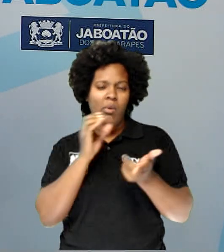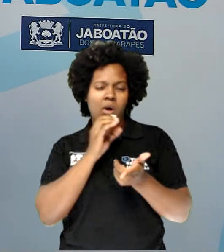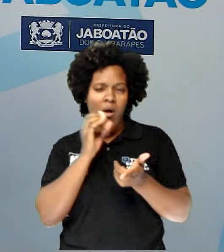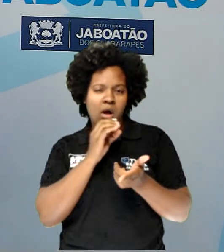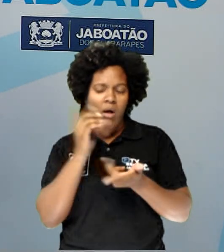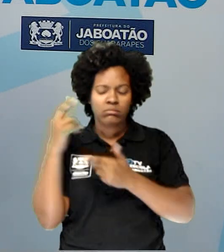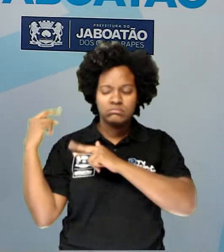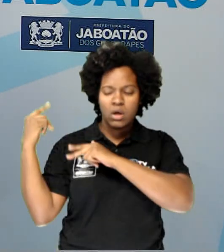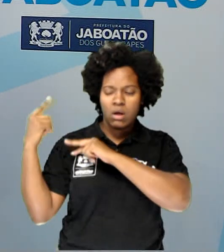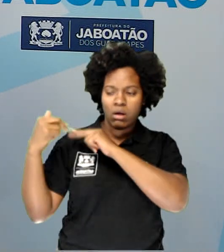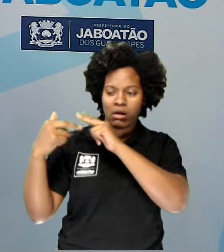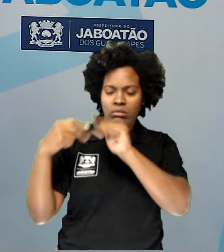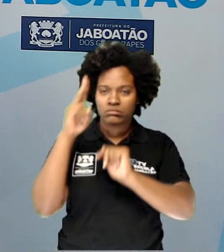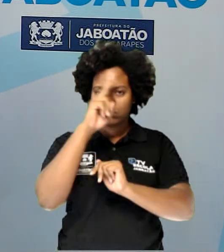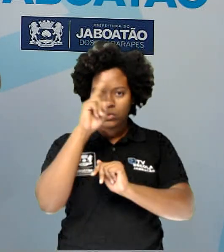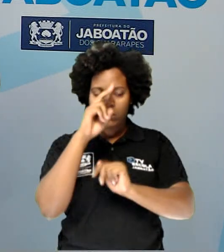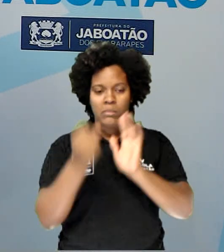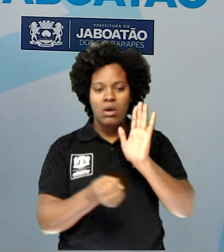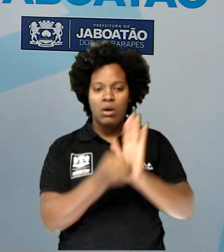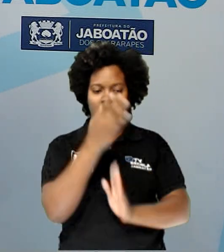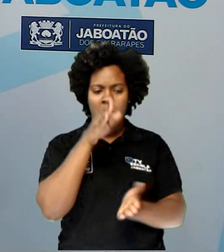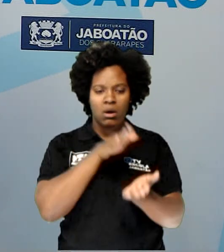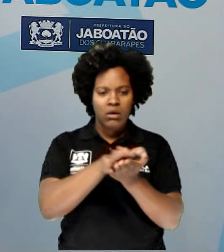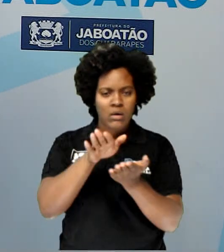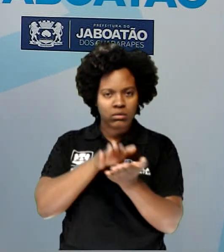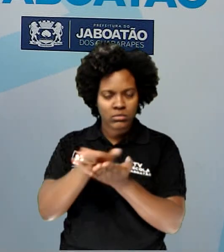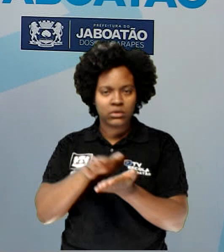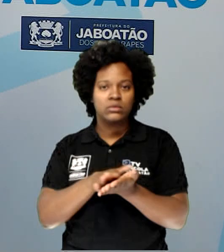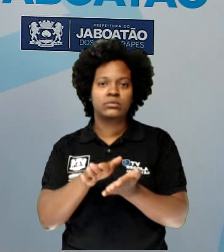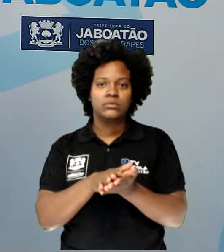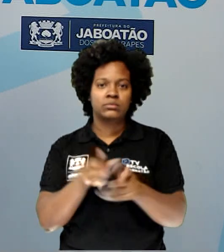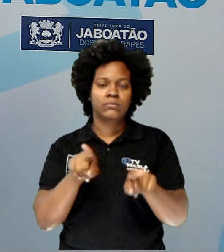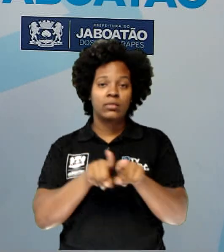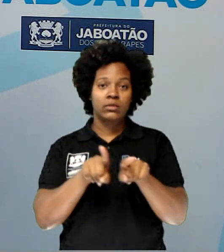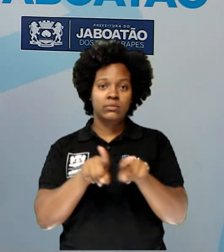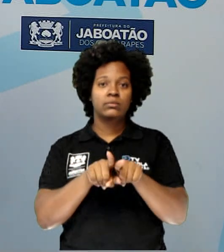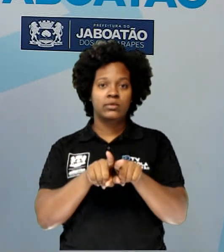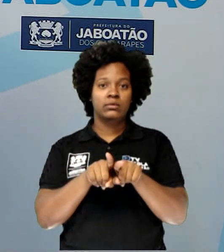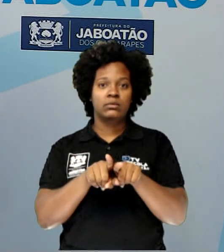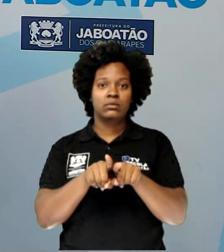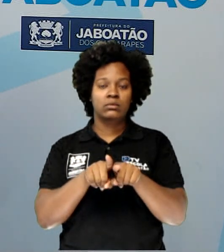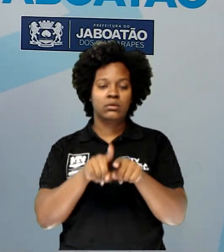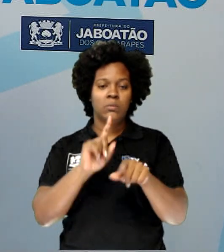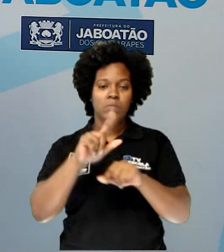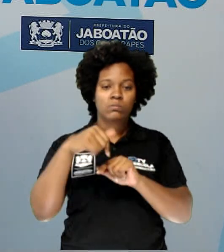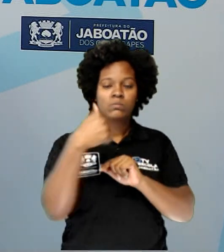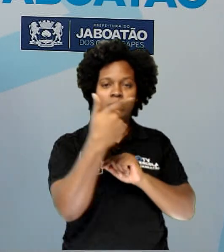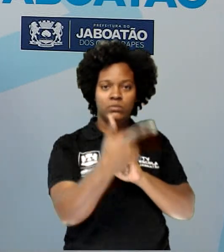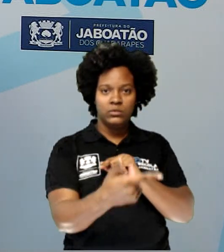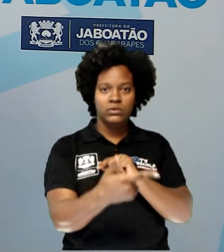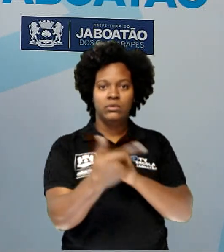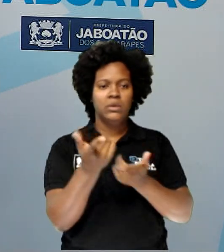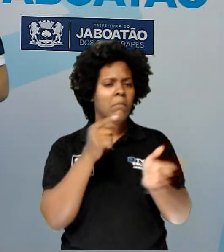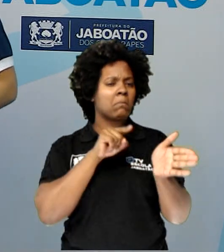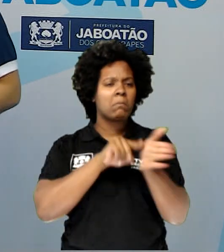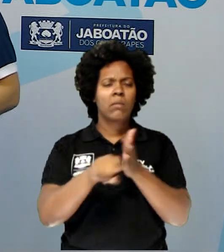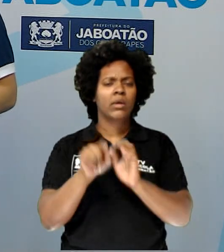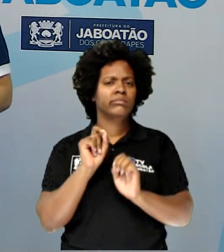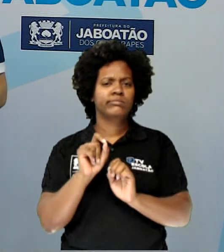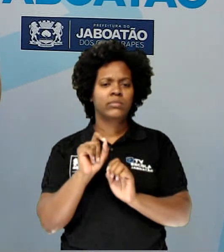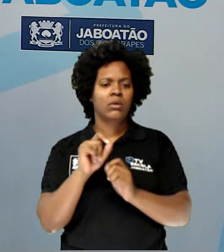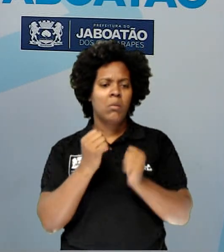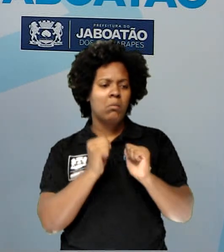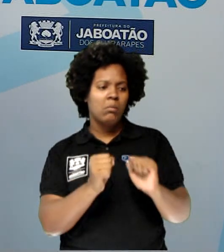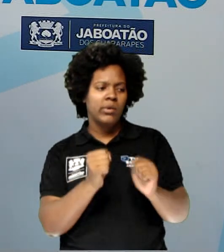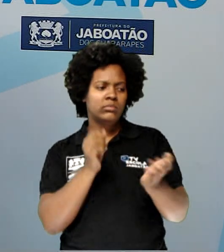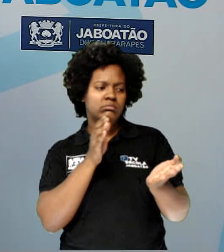percurso histórico sobre a produção dos livros impressos e na etapa seguinte, né, ele questiona a